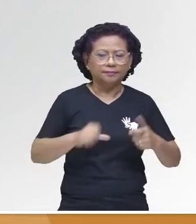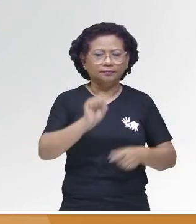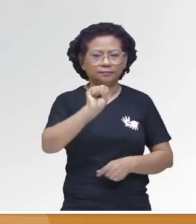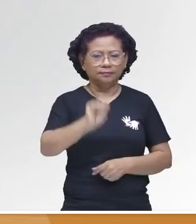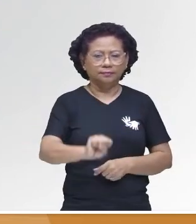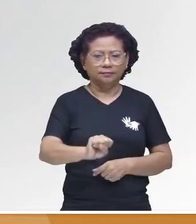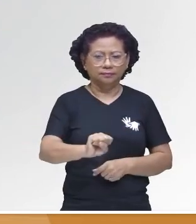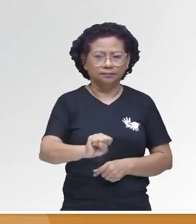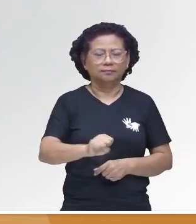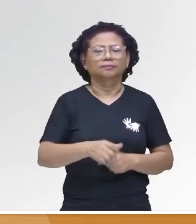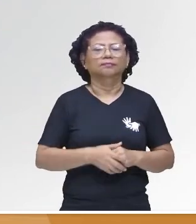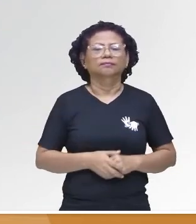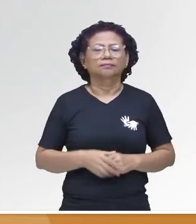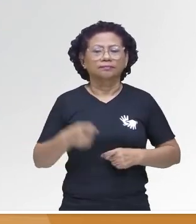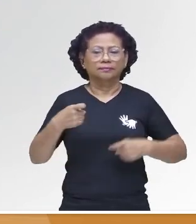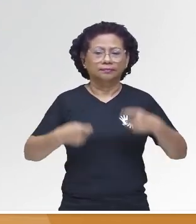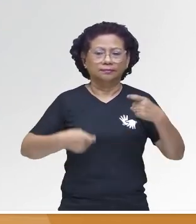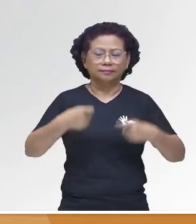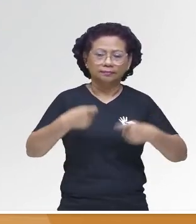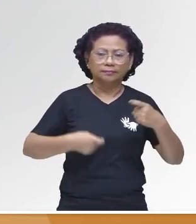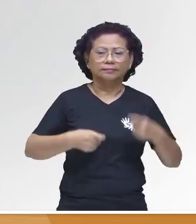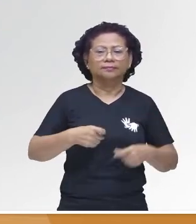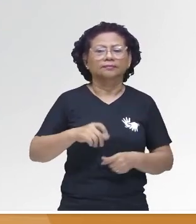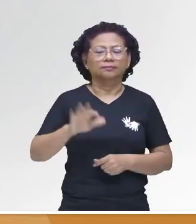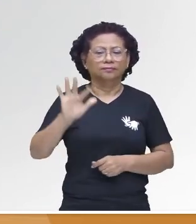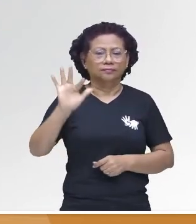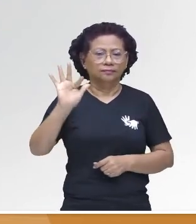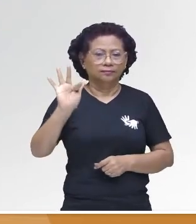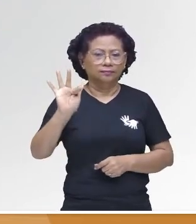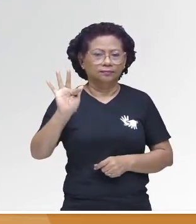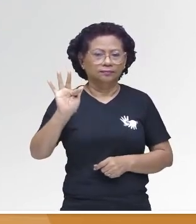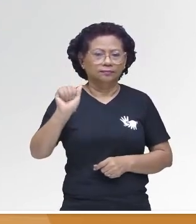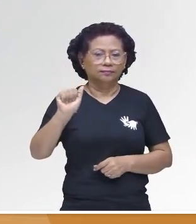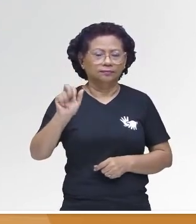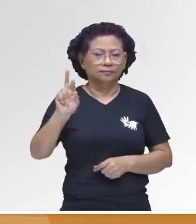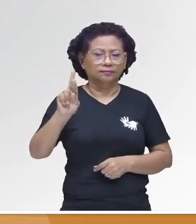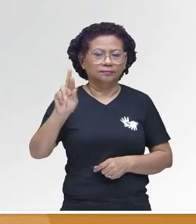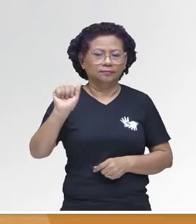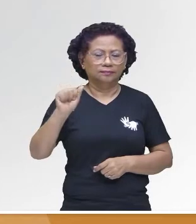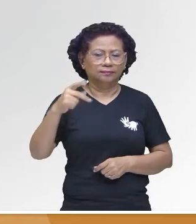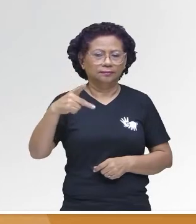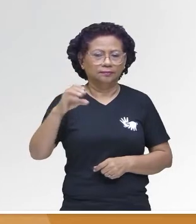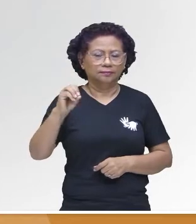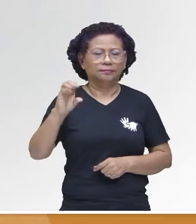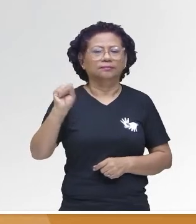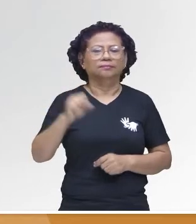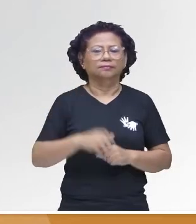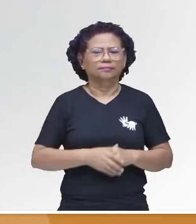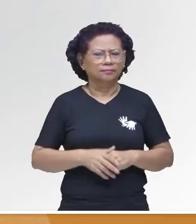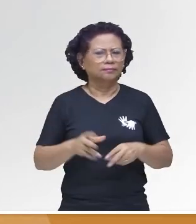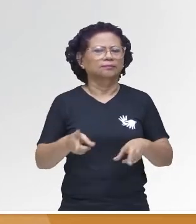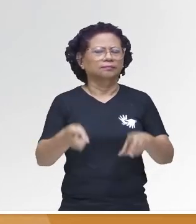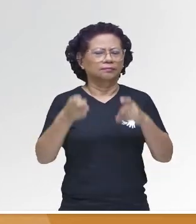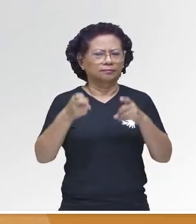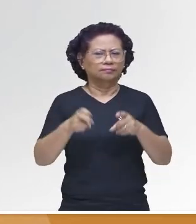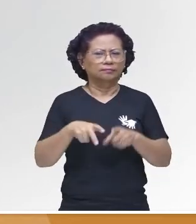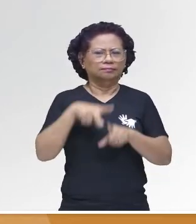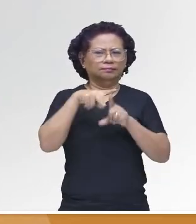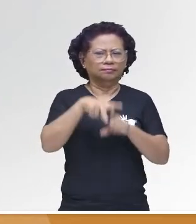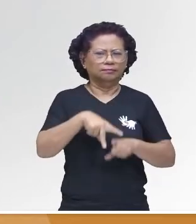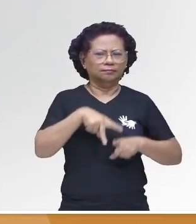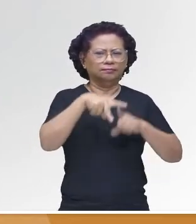ou Guerra dos Farrapos. Aqui nós temos uma imagem, né, de um grupo de farroupilhas, né, partindo